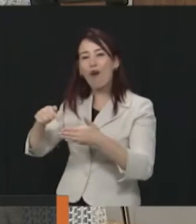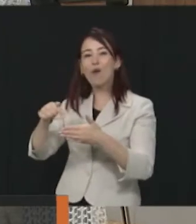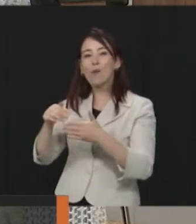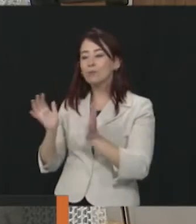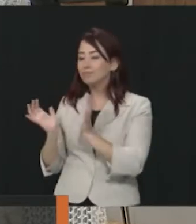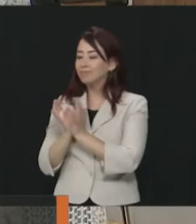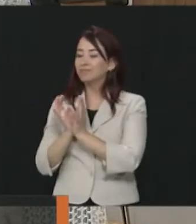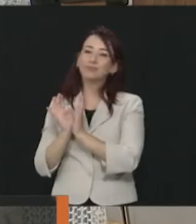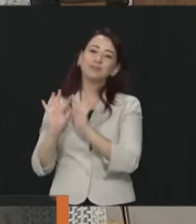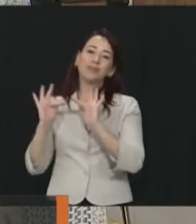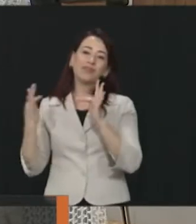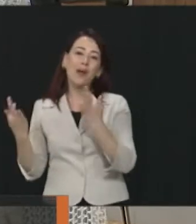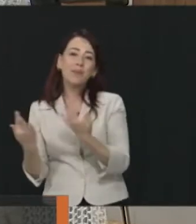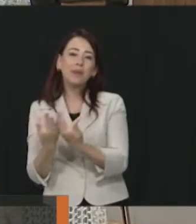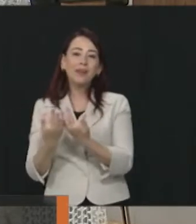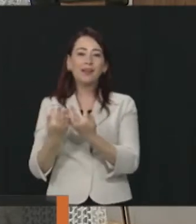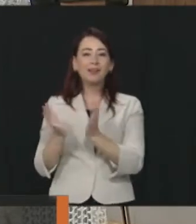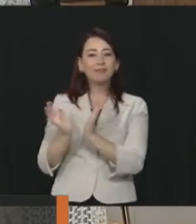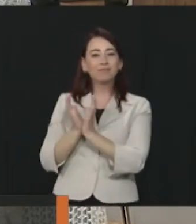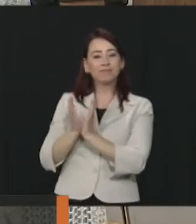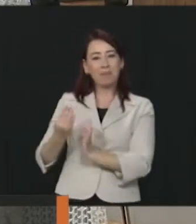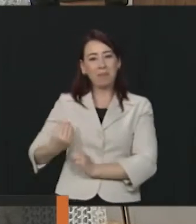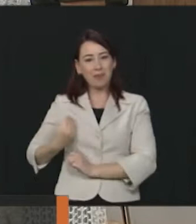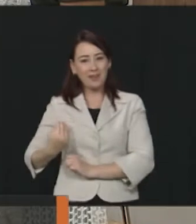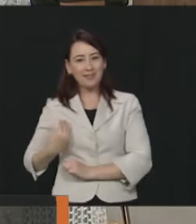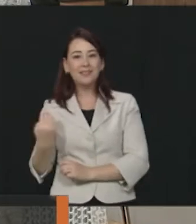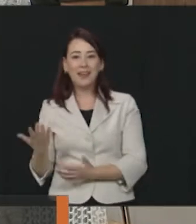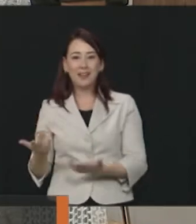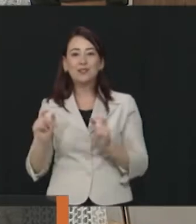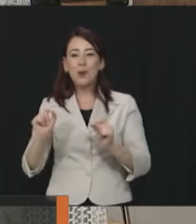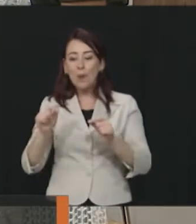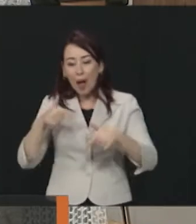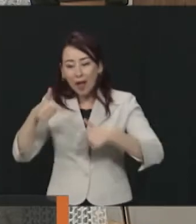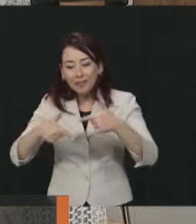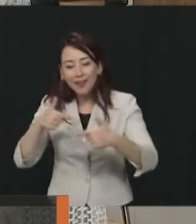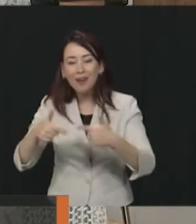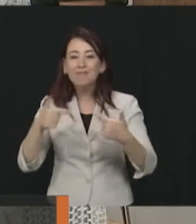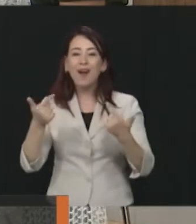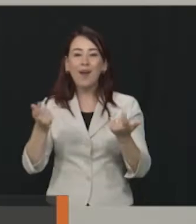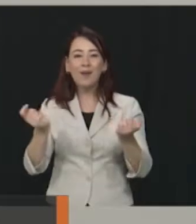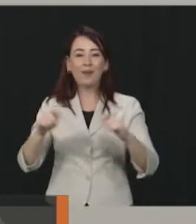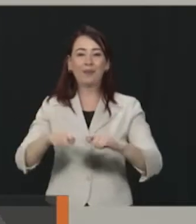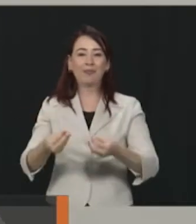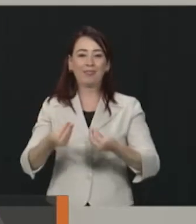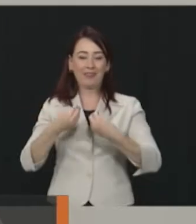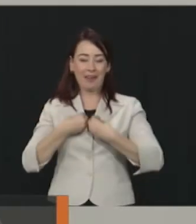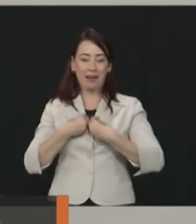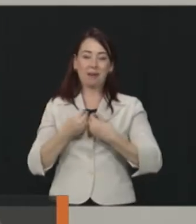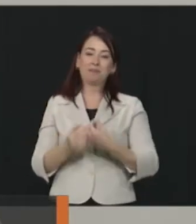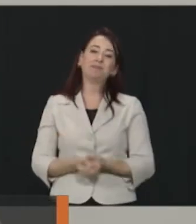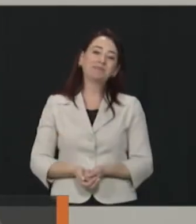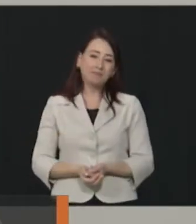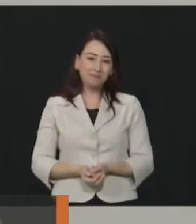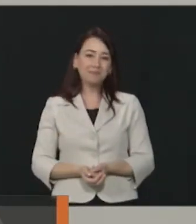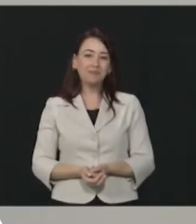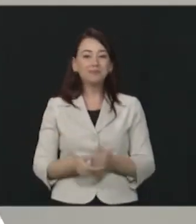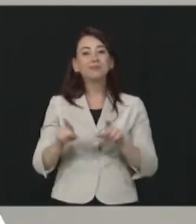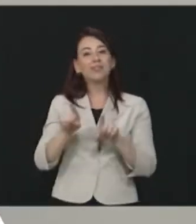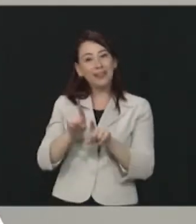família, estar presente ali. Acho que o trabalho manual tem esse poder, né, dona Anitta? Tem esse poder. Eu sempre fui muito curiosa com respeito